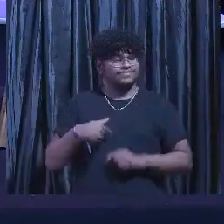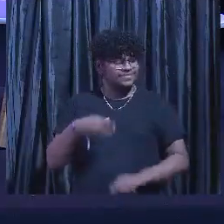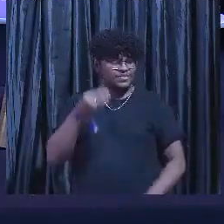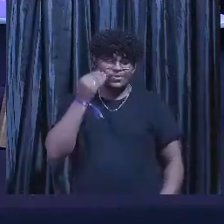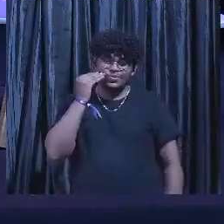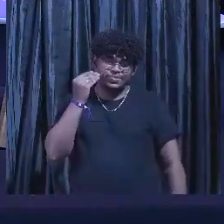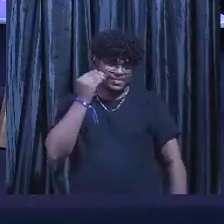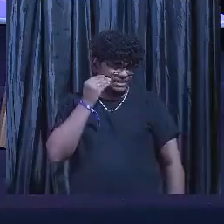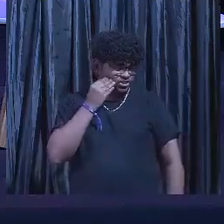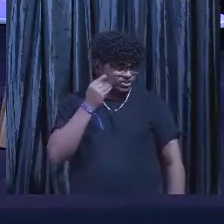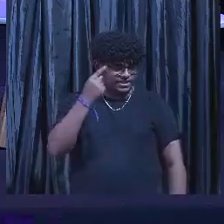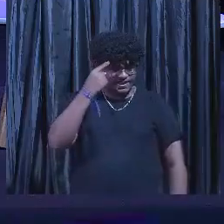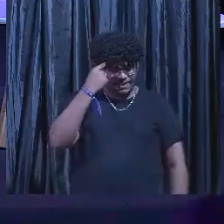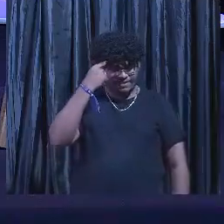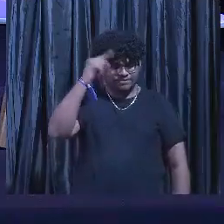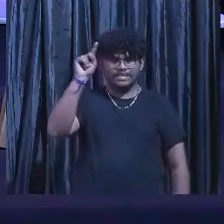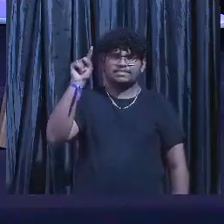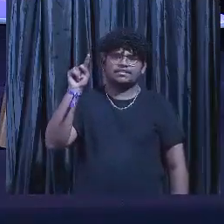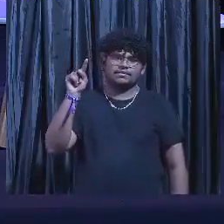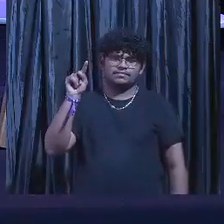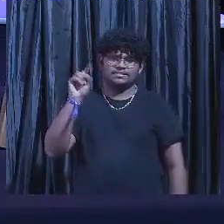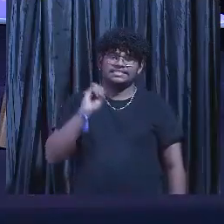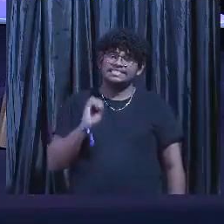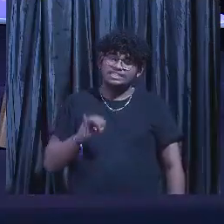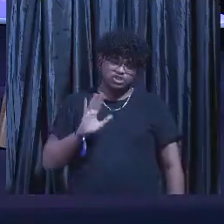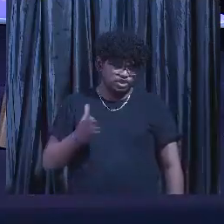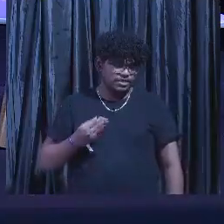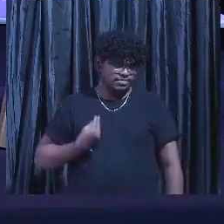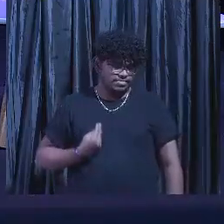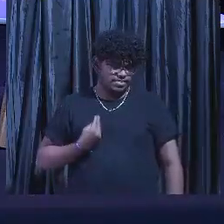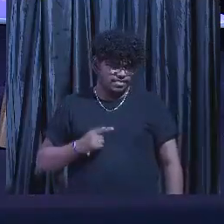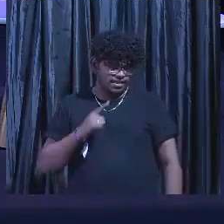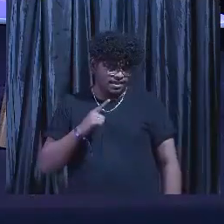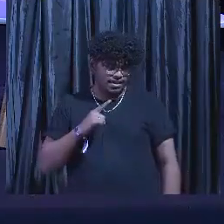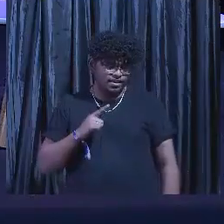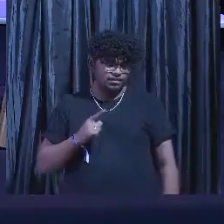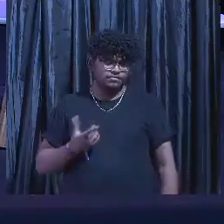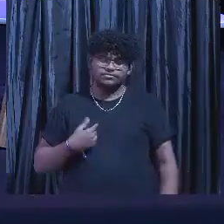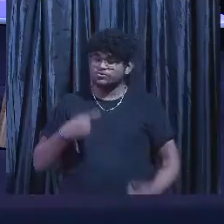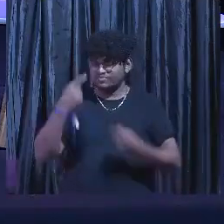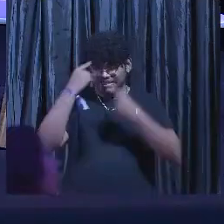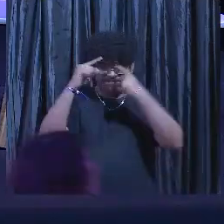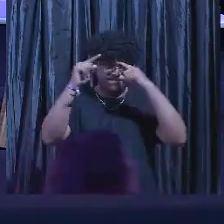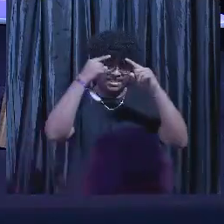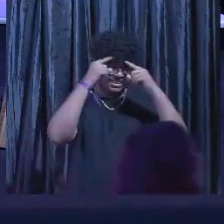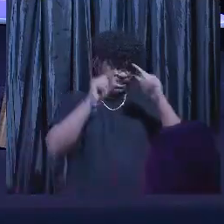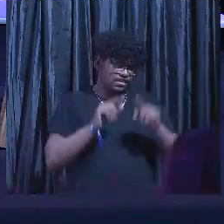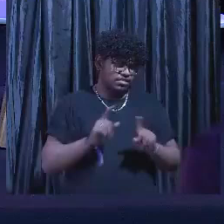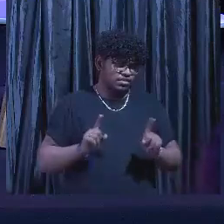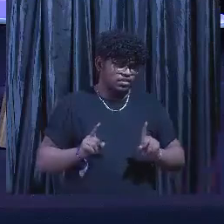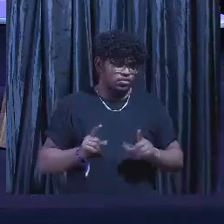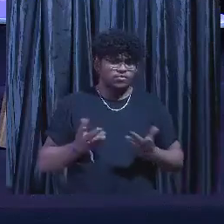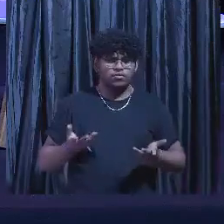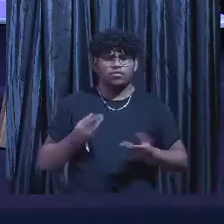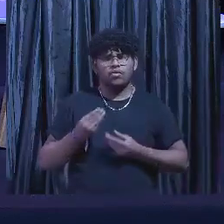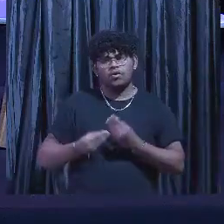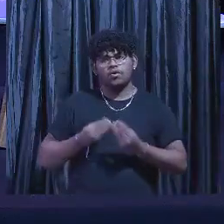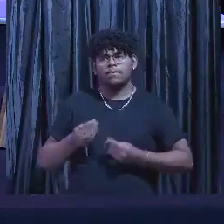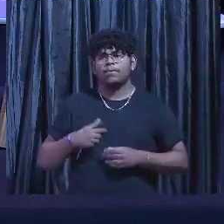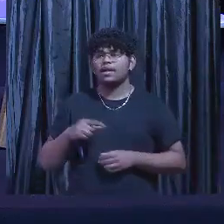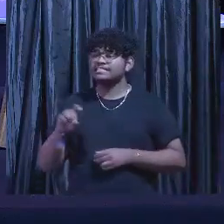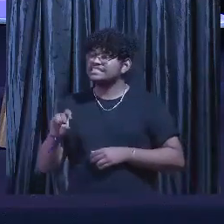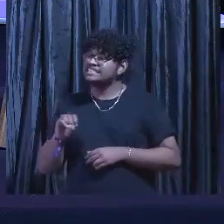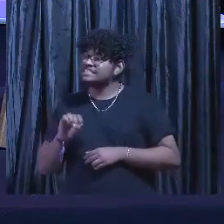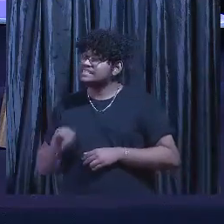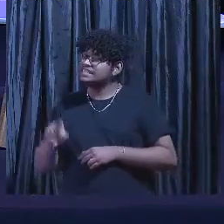a roda se a roda já existe. Se aquele território está usando o WhatsApp, não vai atrás de um outro aplicativo, porque